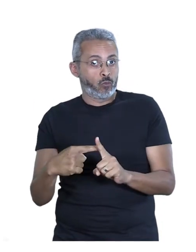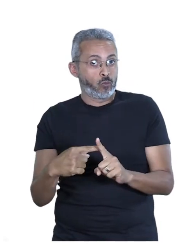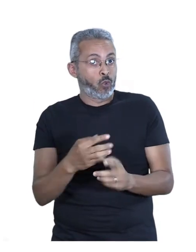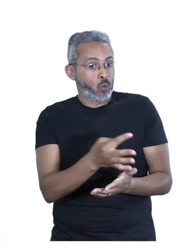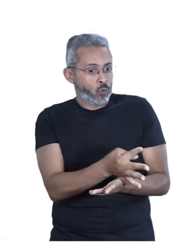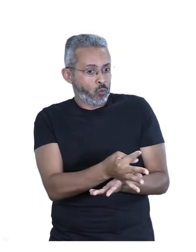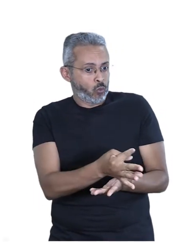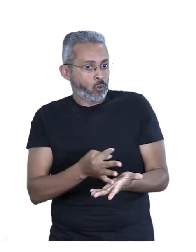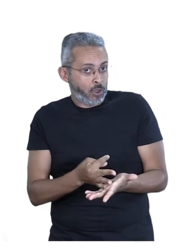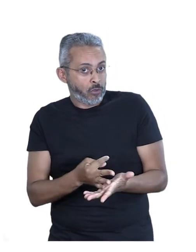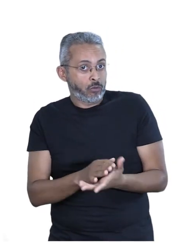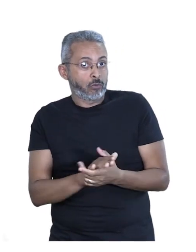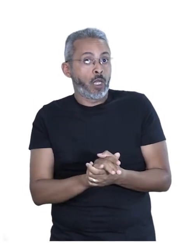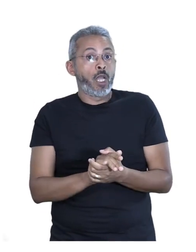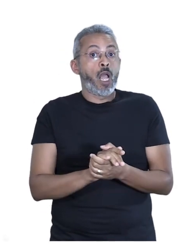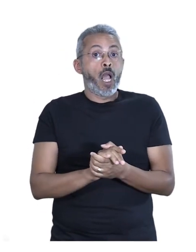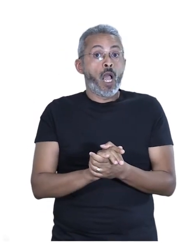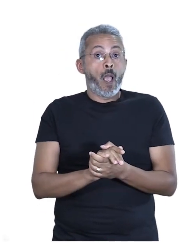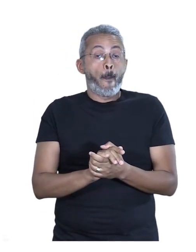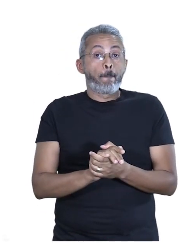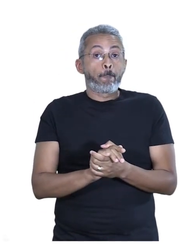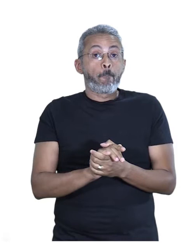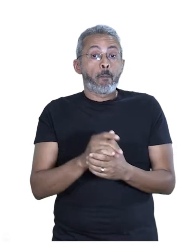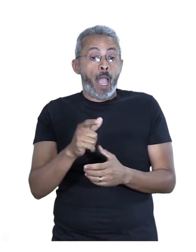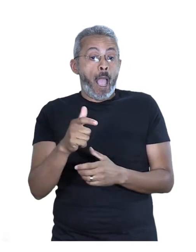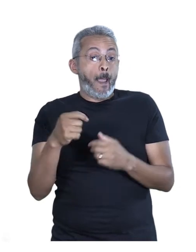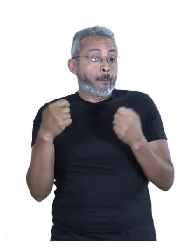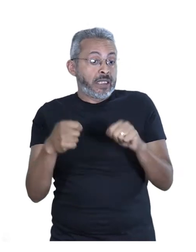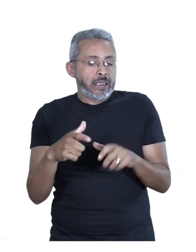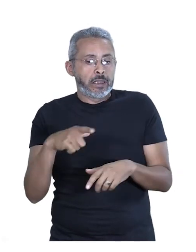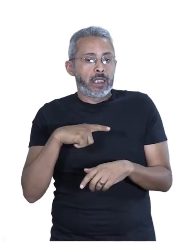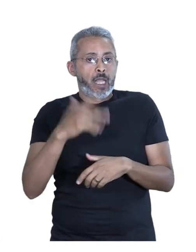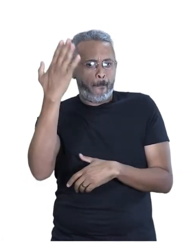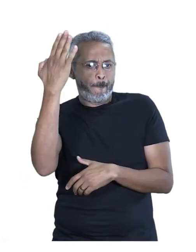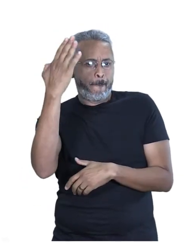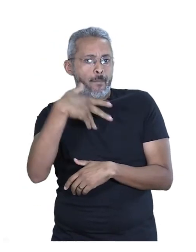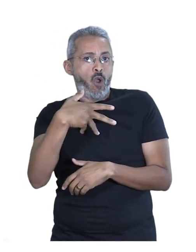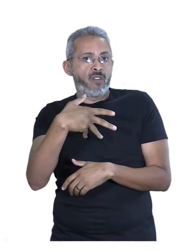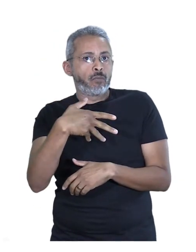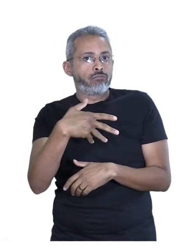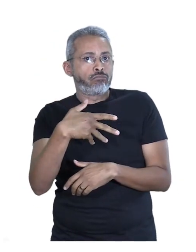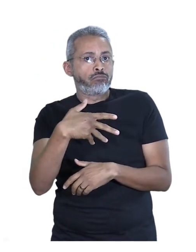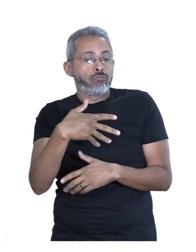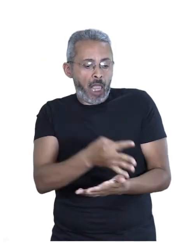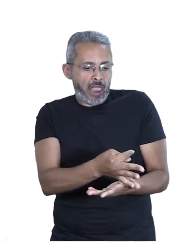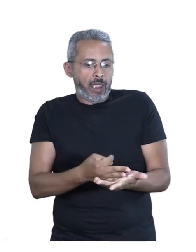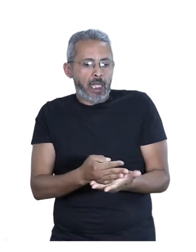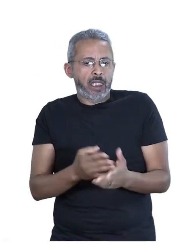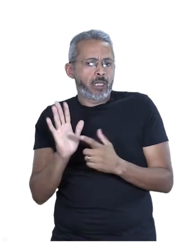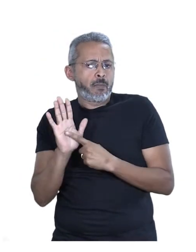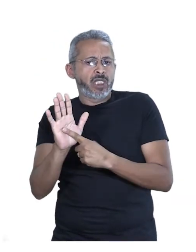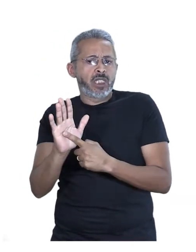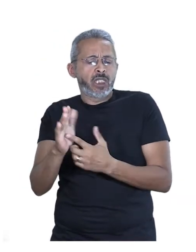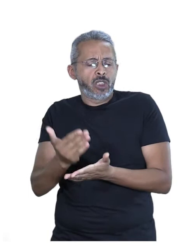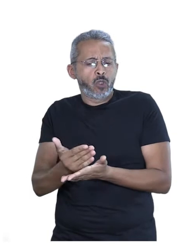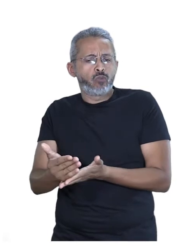das dissertações escolares são reservados para a comprovação da tese apresentada na introdução. Todas as